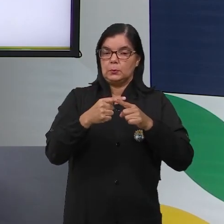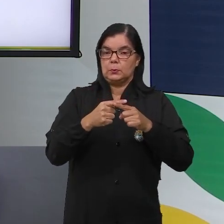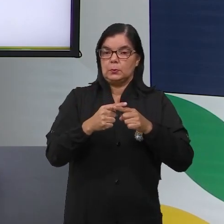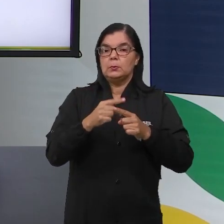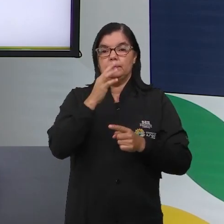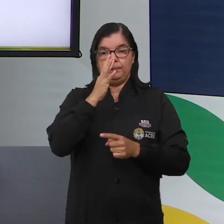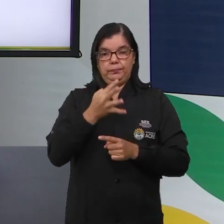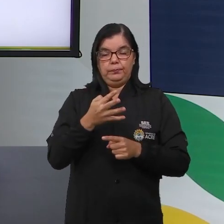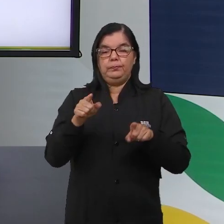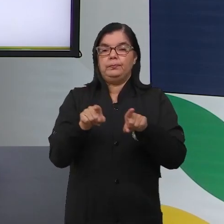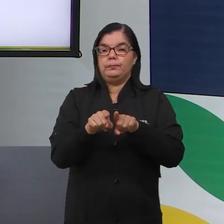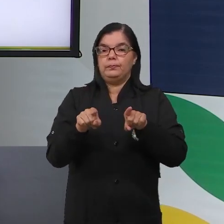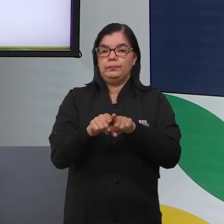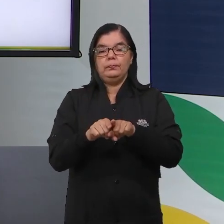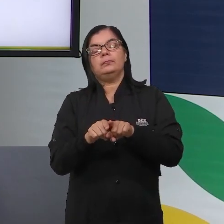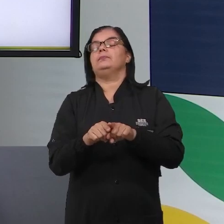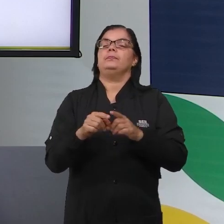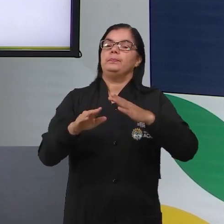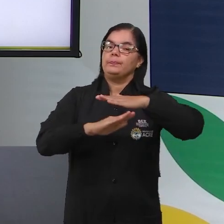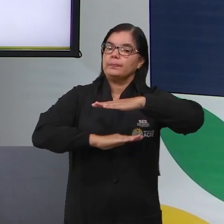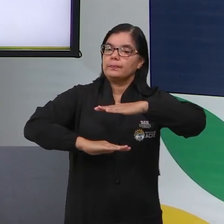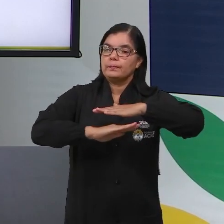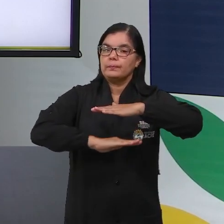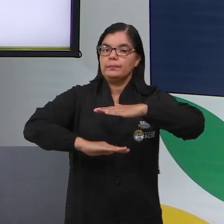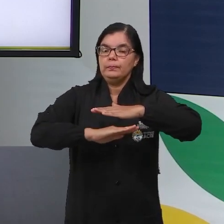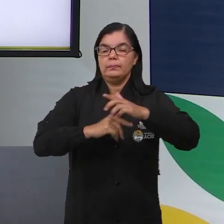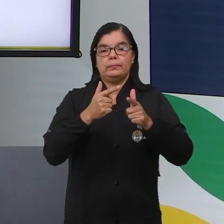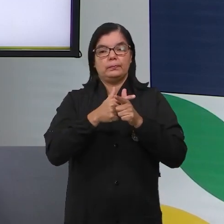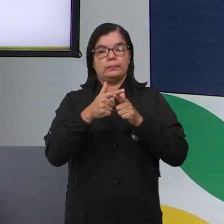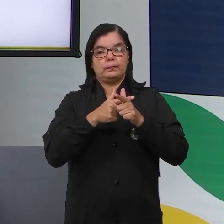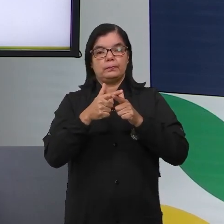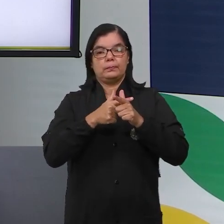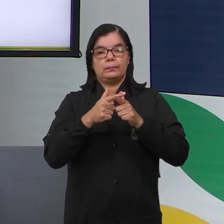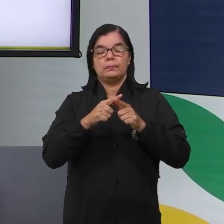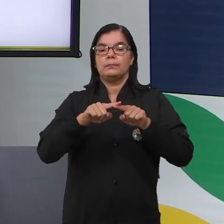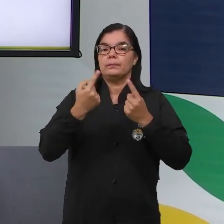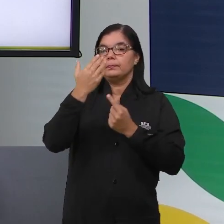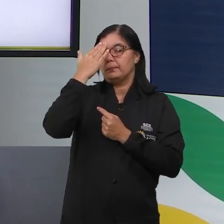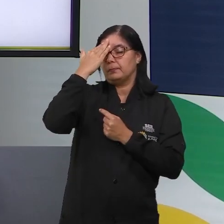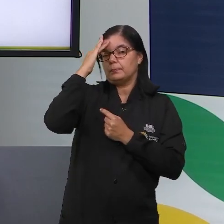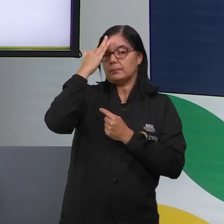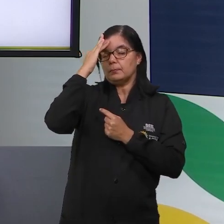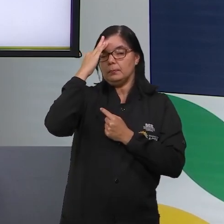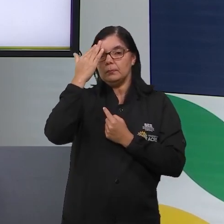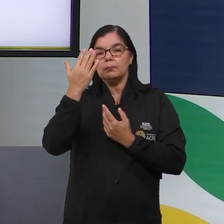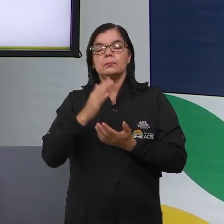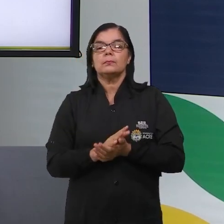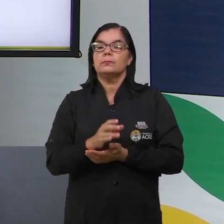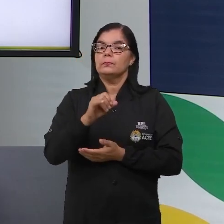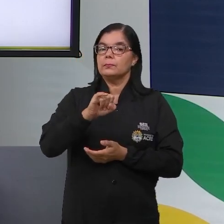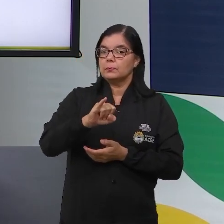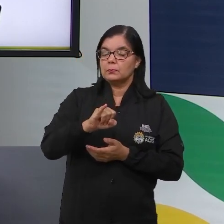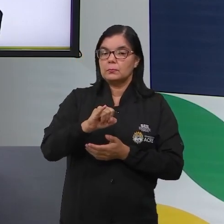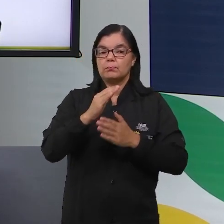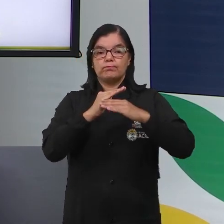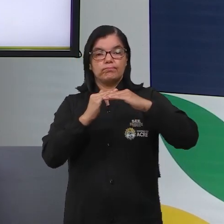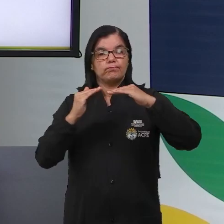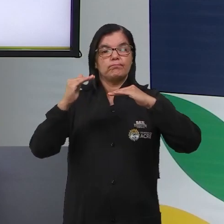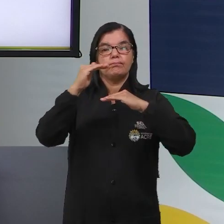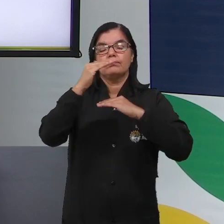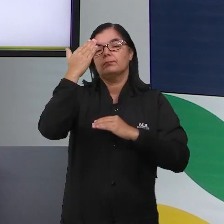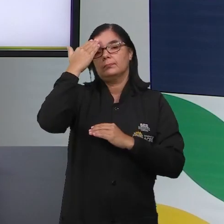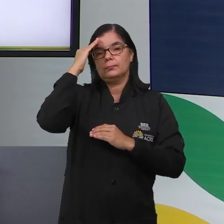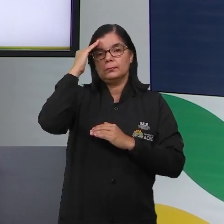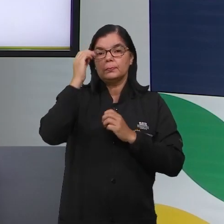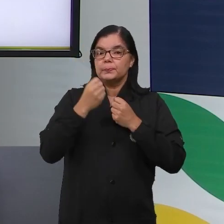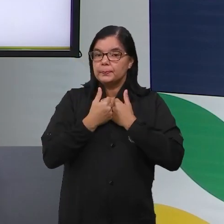subjugando, e isso daí já seria uma questão de inferiorização, que já seria um problema. Então, é entender sem extrapolar o